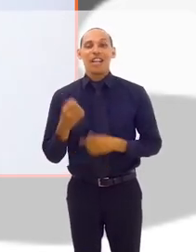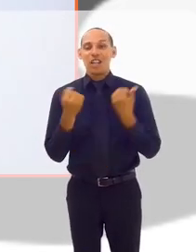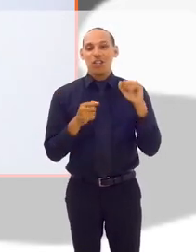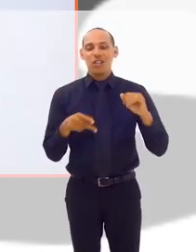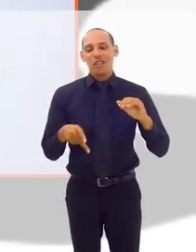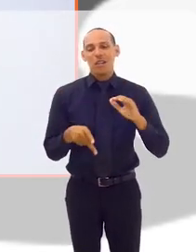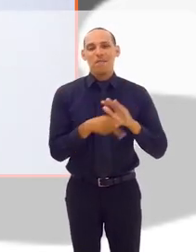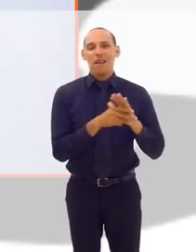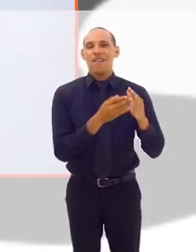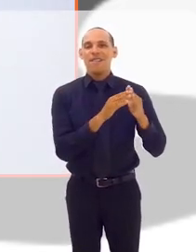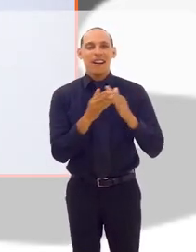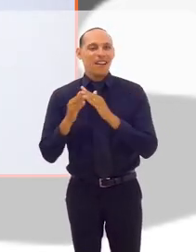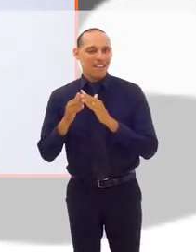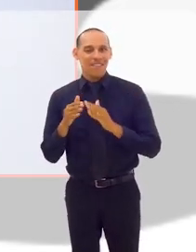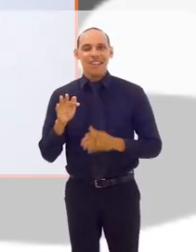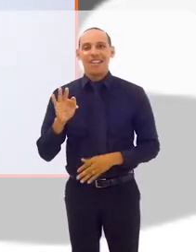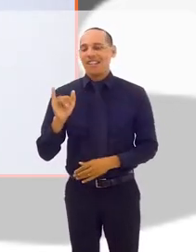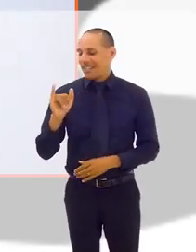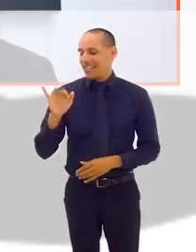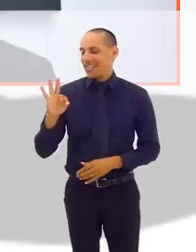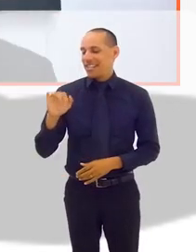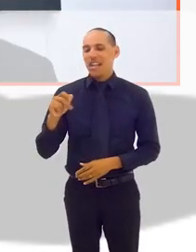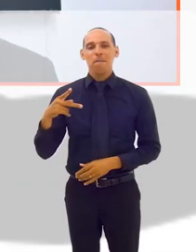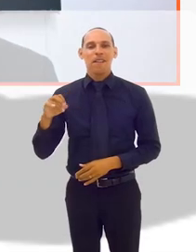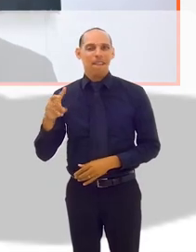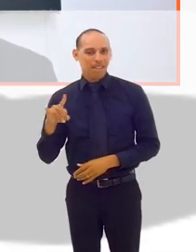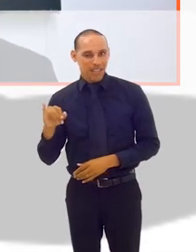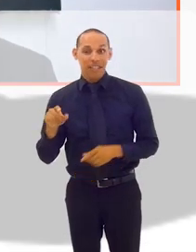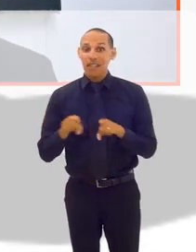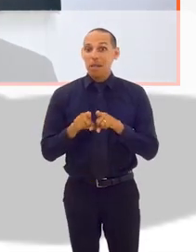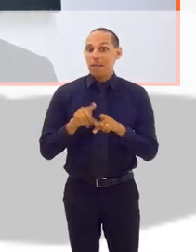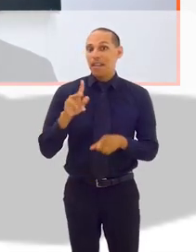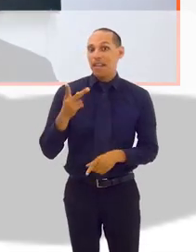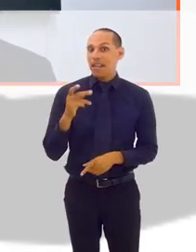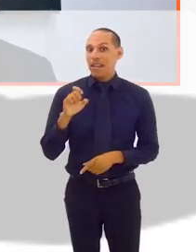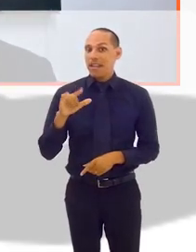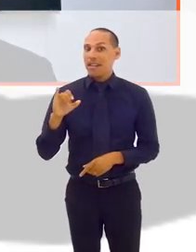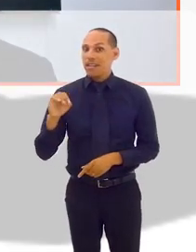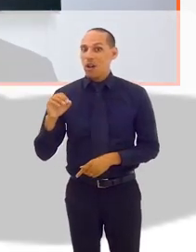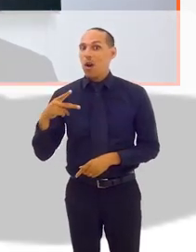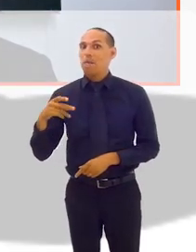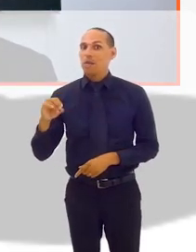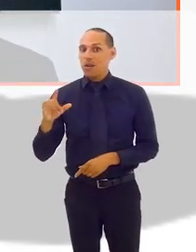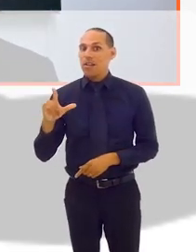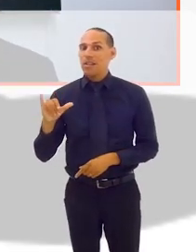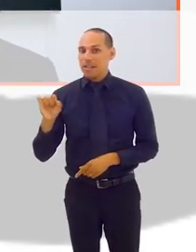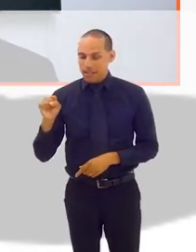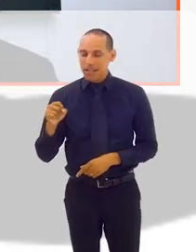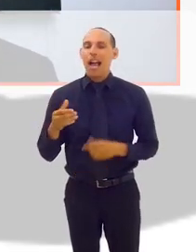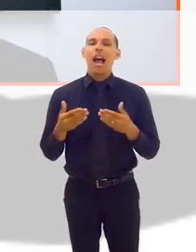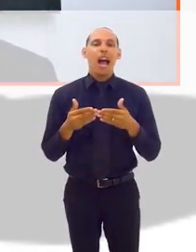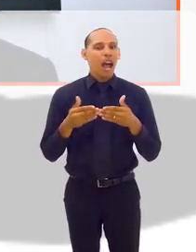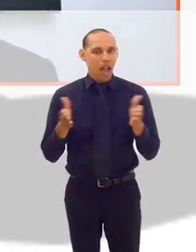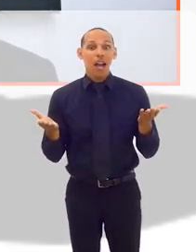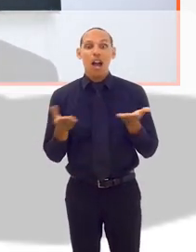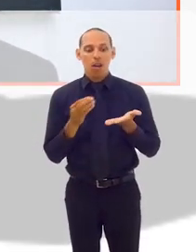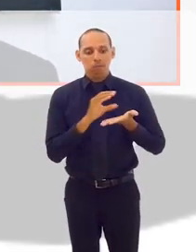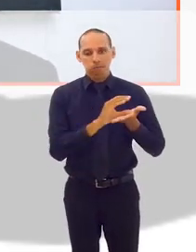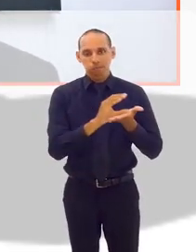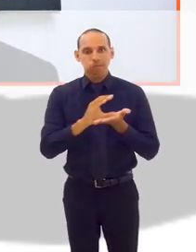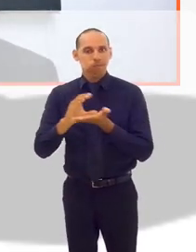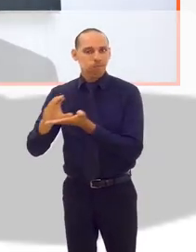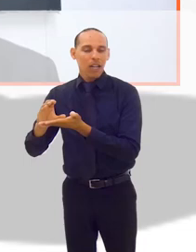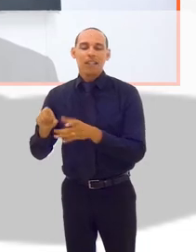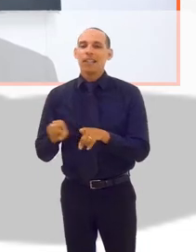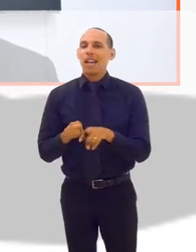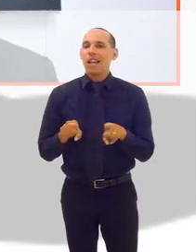que é o Indústria para a Favela Itapevi. Além do Heliópolis, né? Porque Heliópolis, que é a maior... Heliópolis, ele abriu para